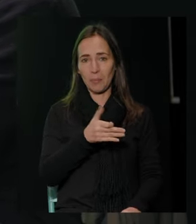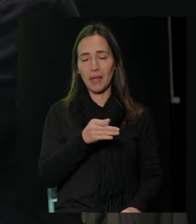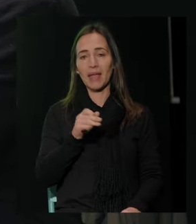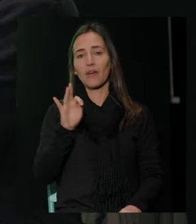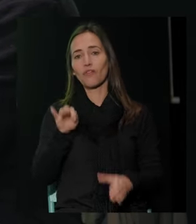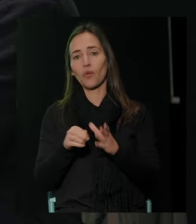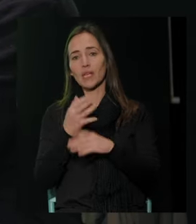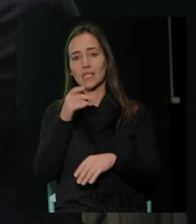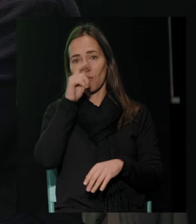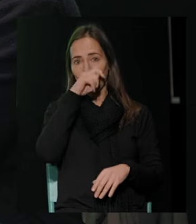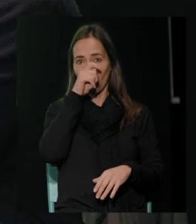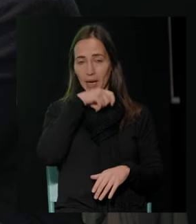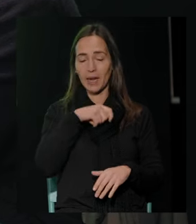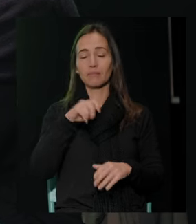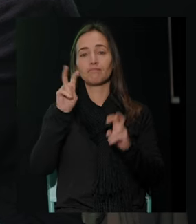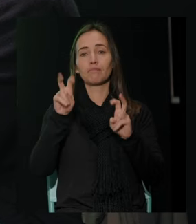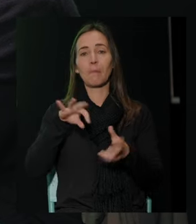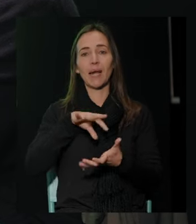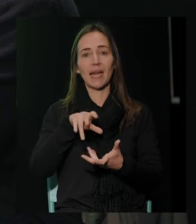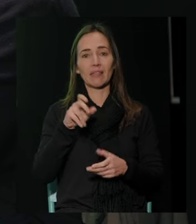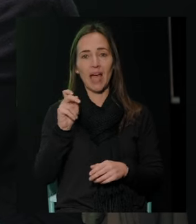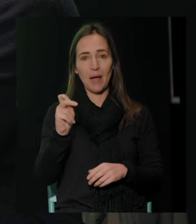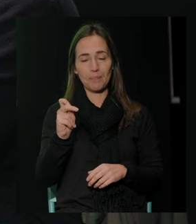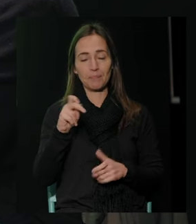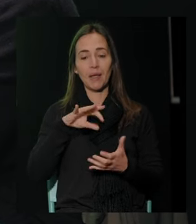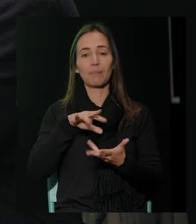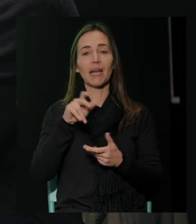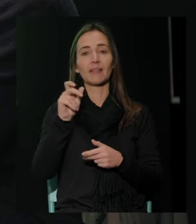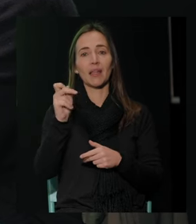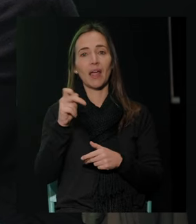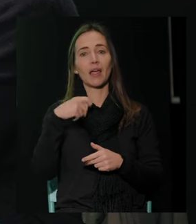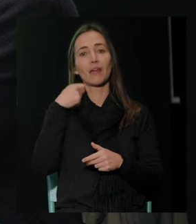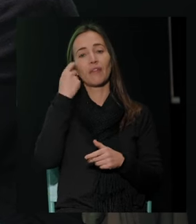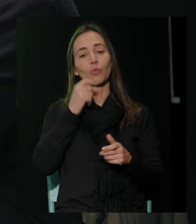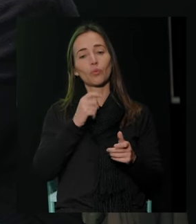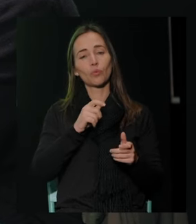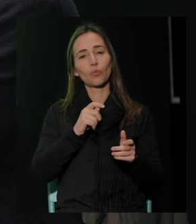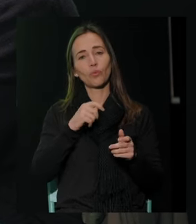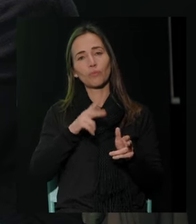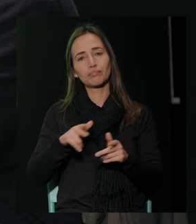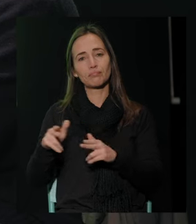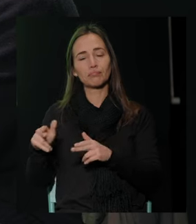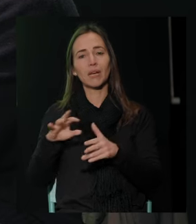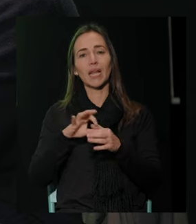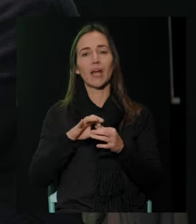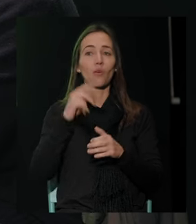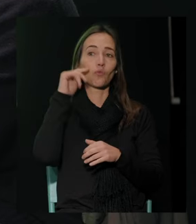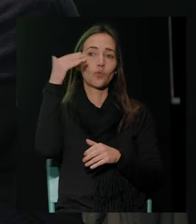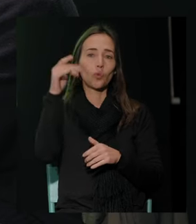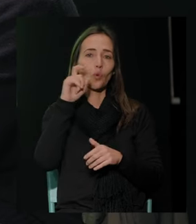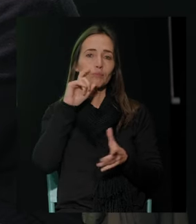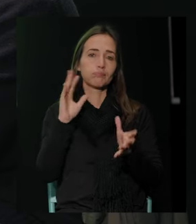Carlos de Gulbenkian, Planeta A. Planeta A, uma série documental sobre o desafio da sustentabilidade, não só